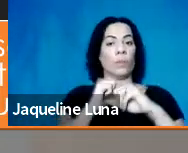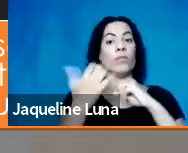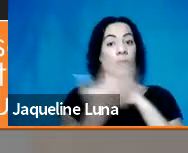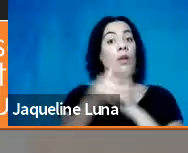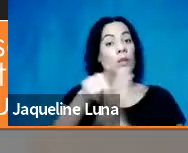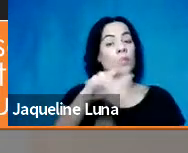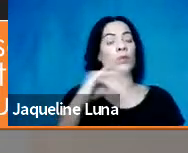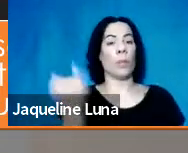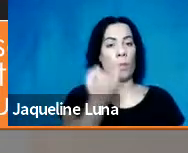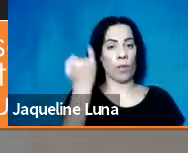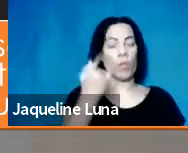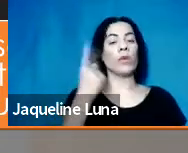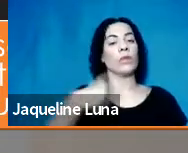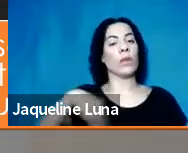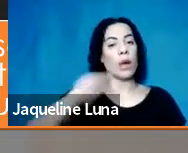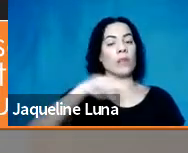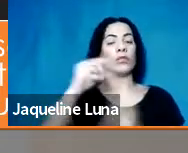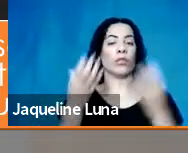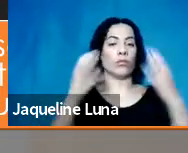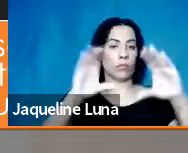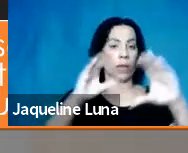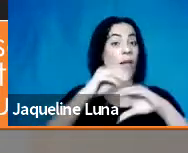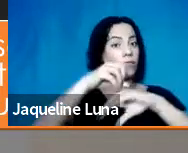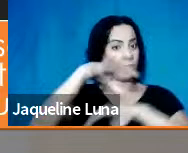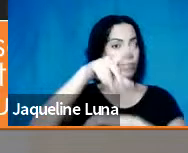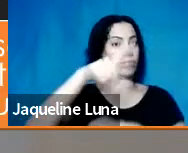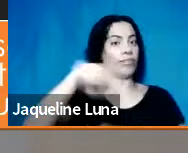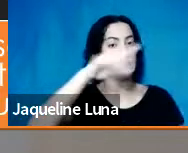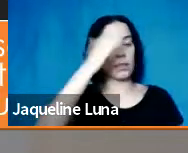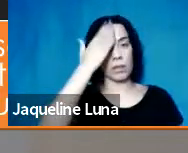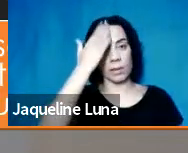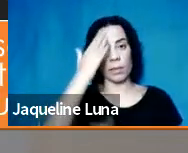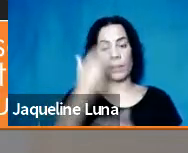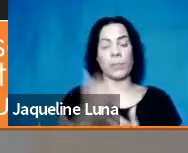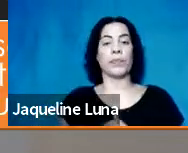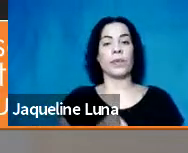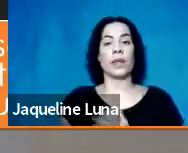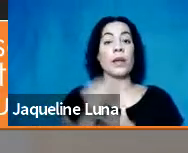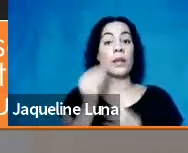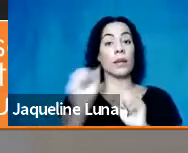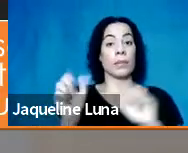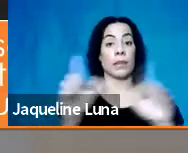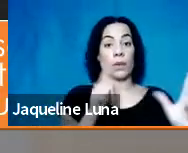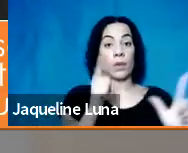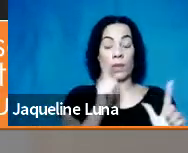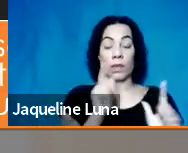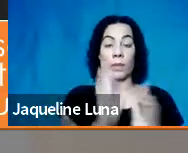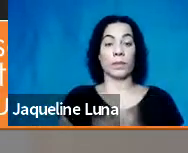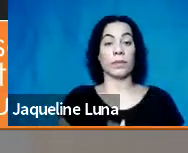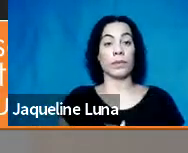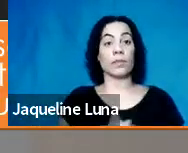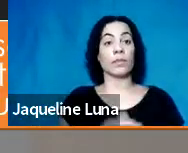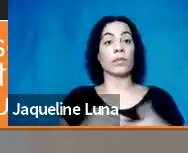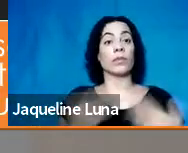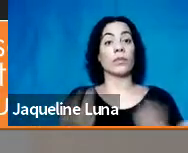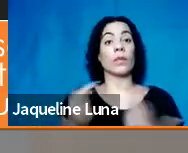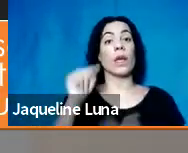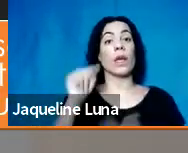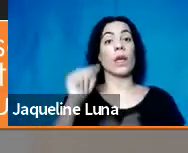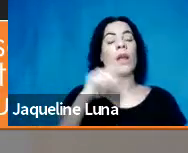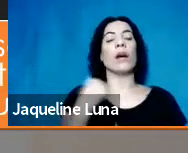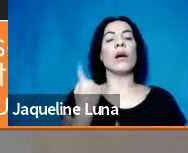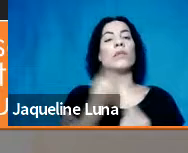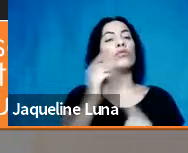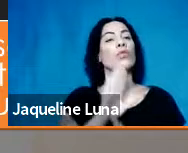importante a gente colocar. Ah, vamos ver se eu consigo agora passar. Está aqui, peraí. Bom, aqui a gente mostra